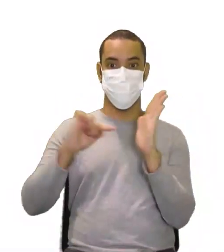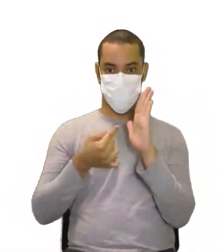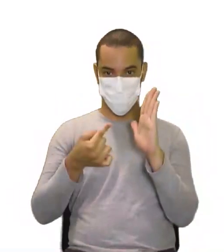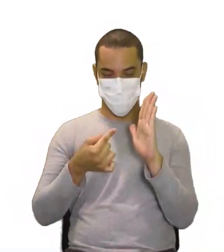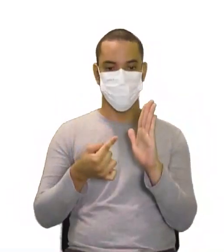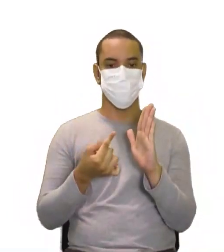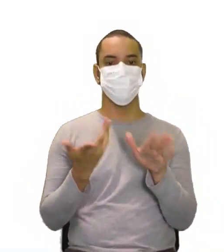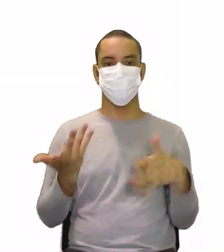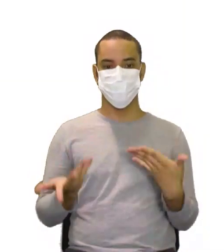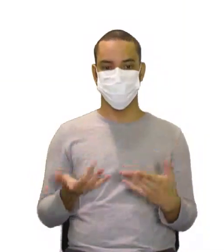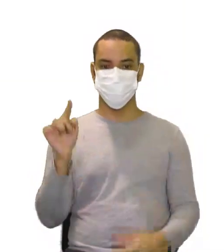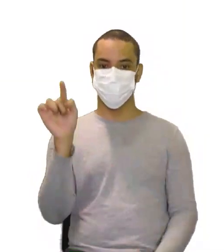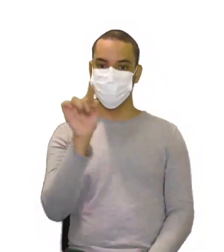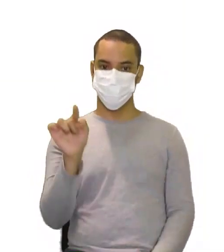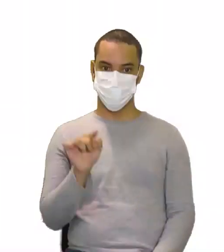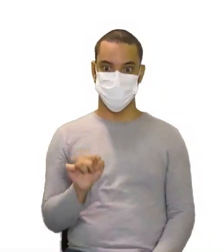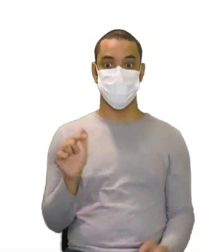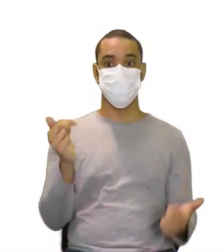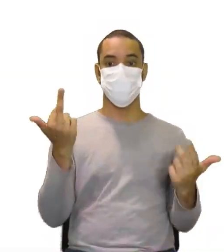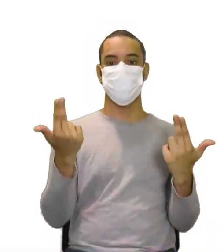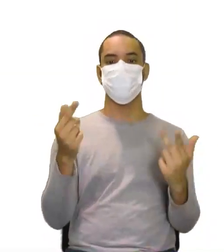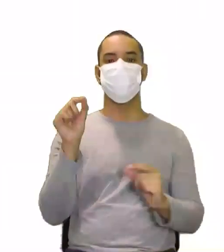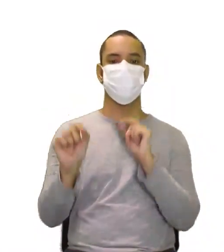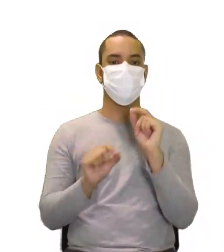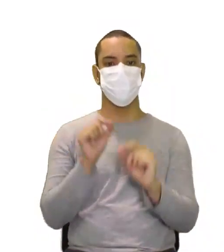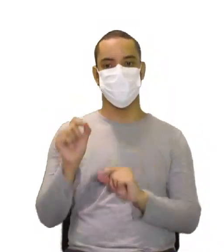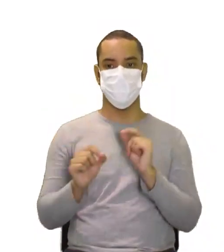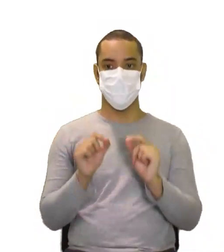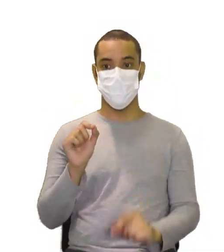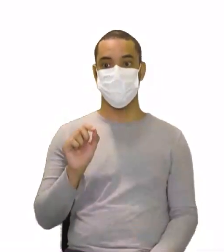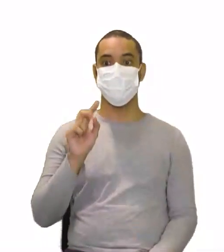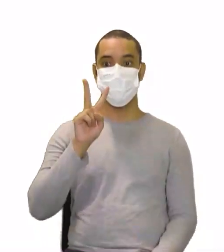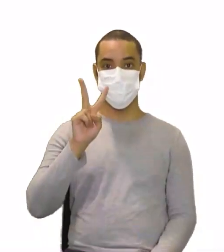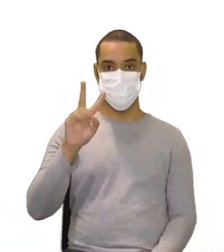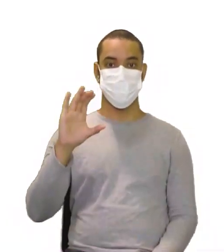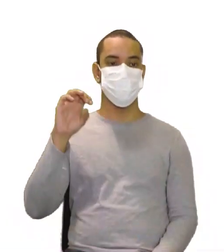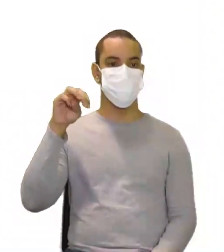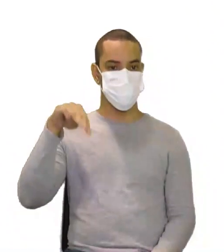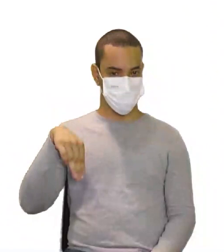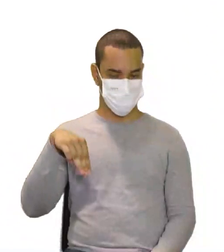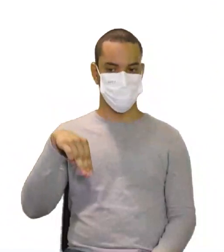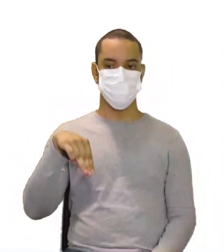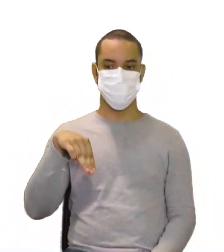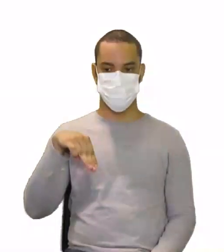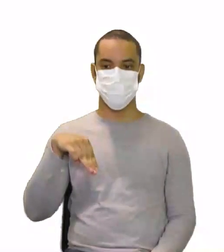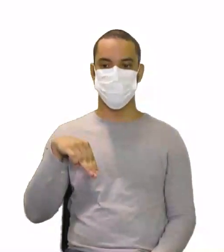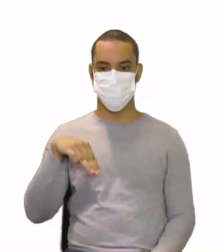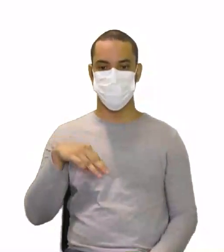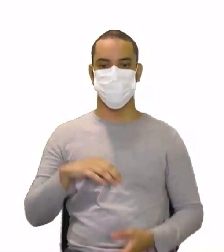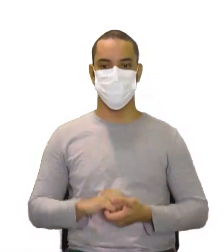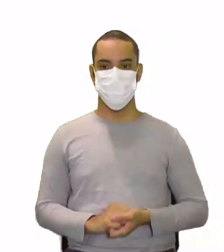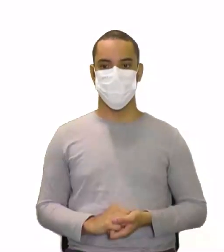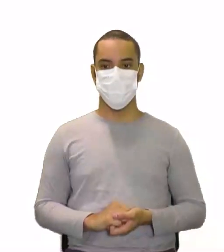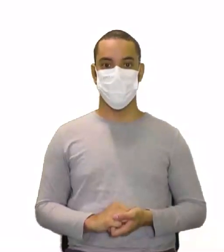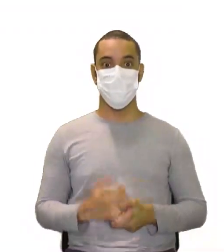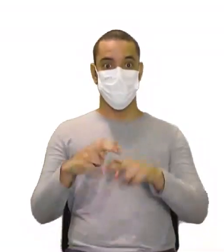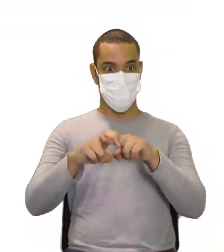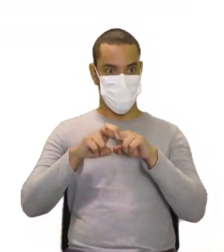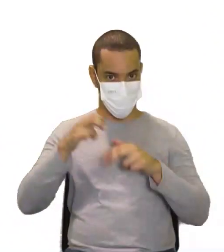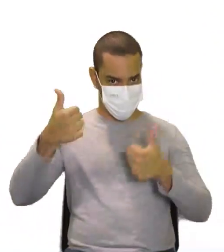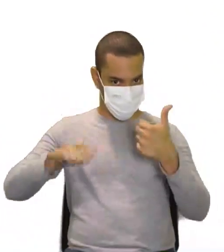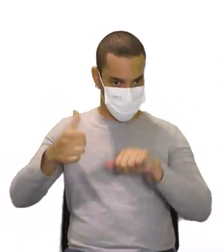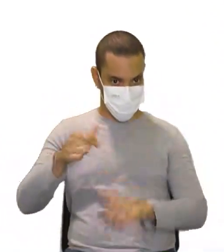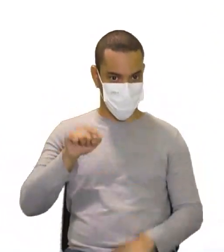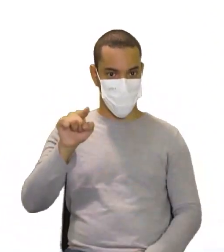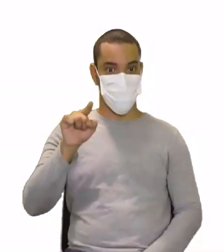da espira é igual a 2 centímetros. Então, olha só. Então, analisa a